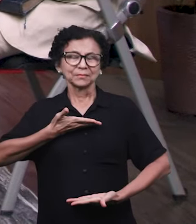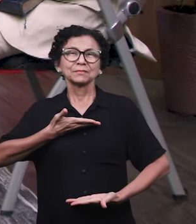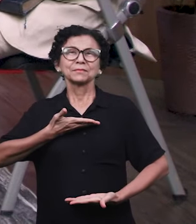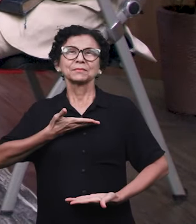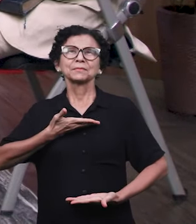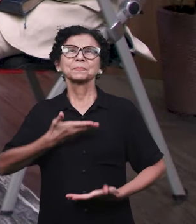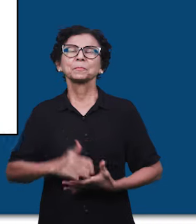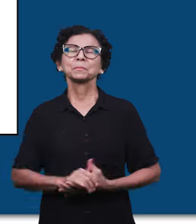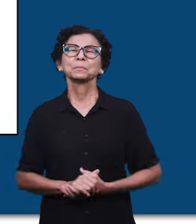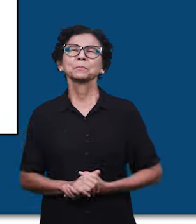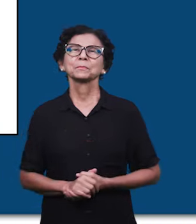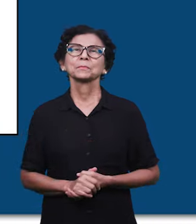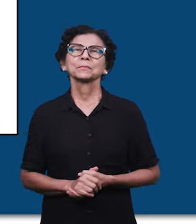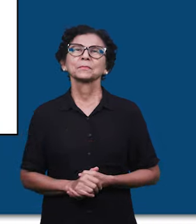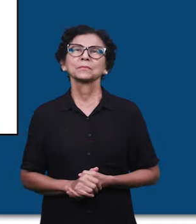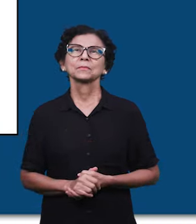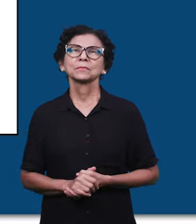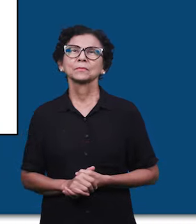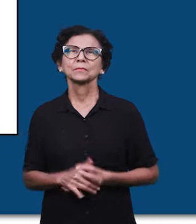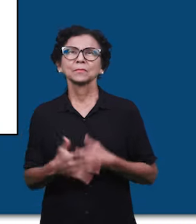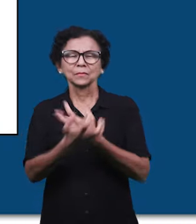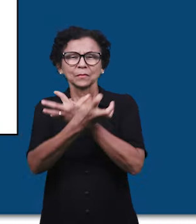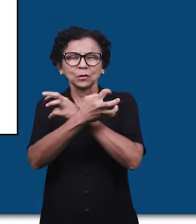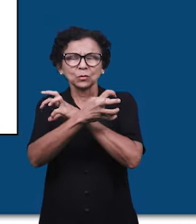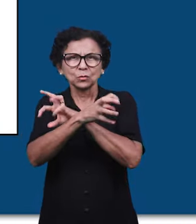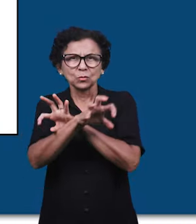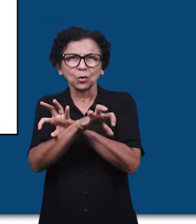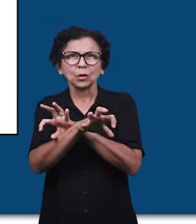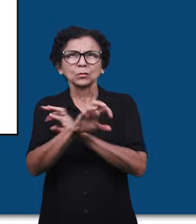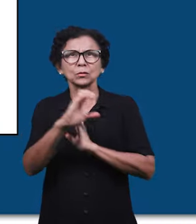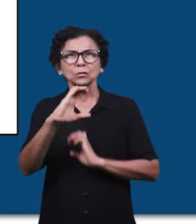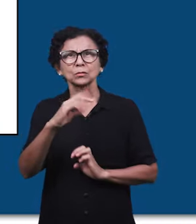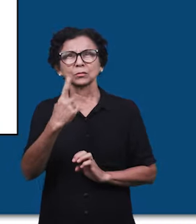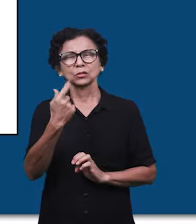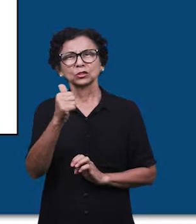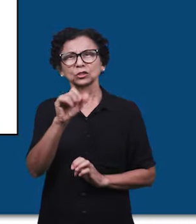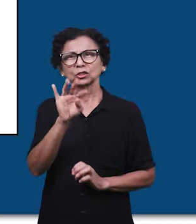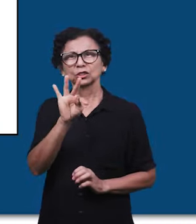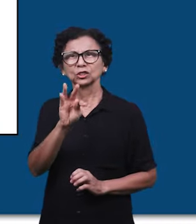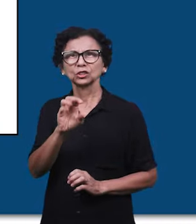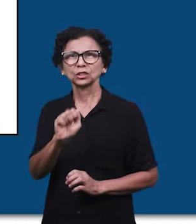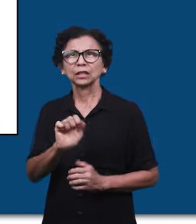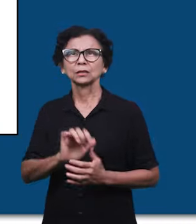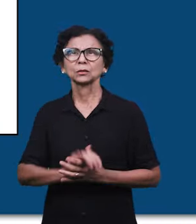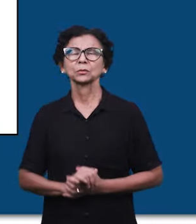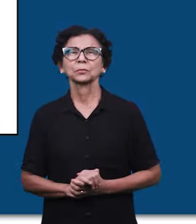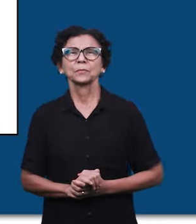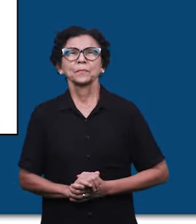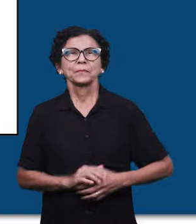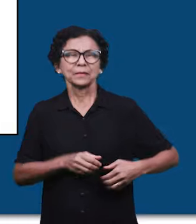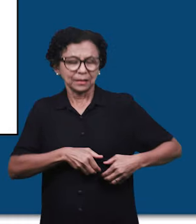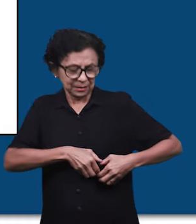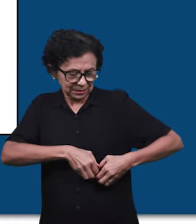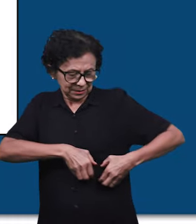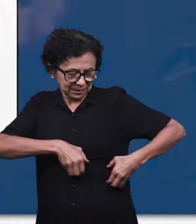também têm. É uma estrutura que é a medula óssea vermelha. Nela contém células-tronco. E as células são